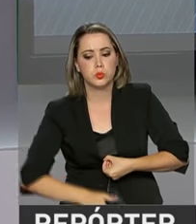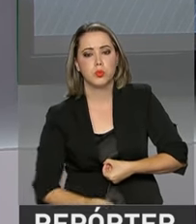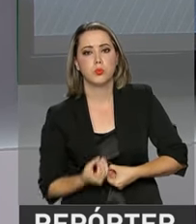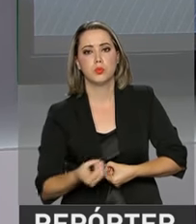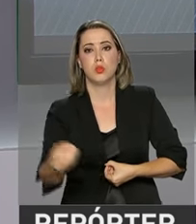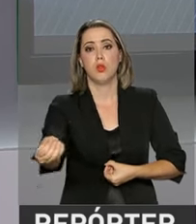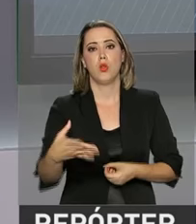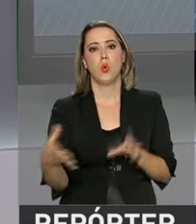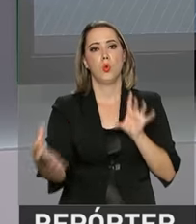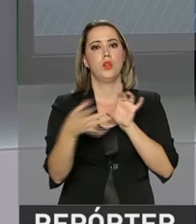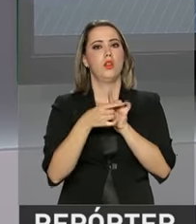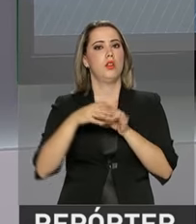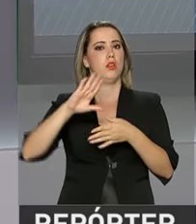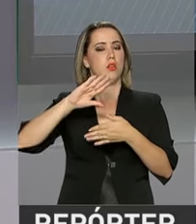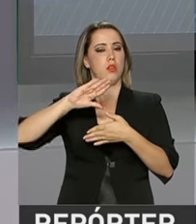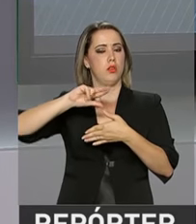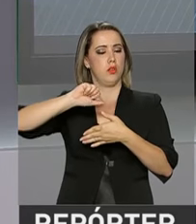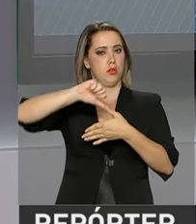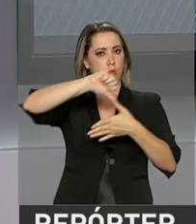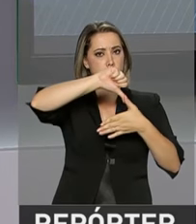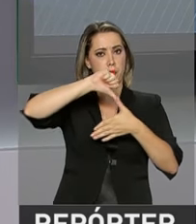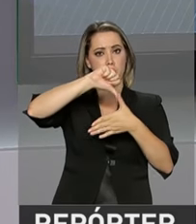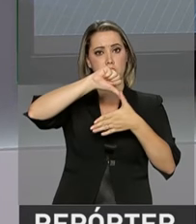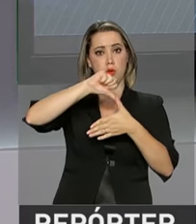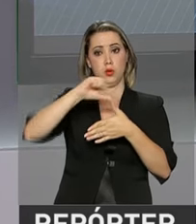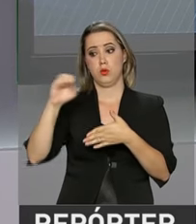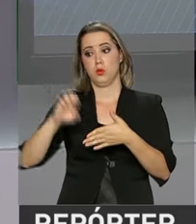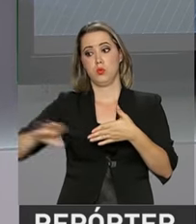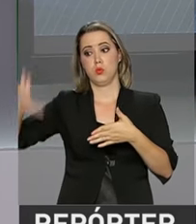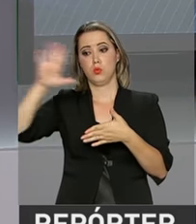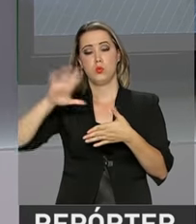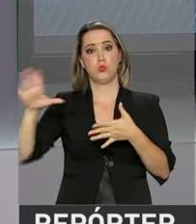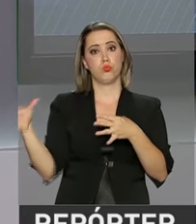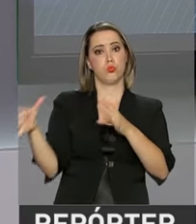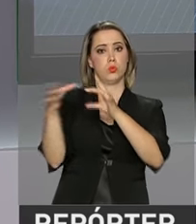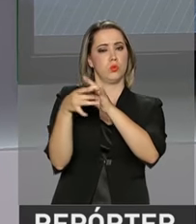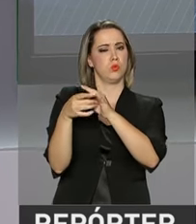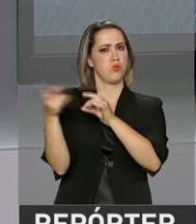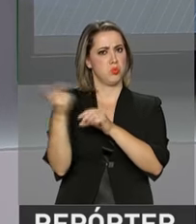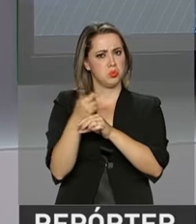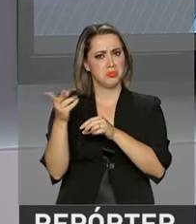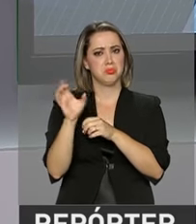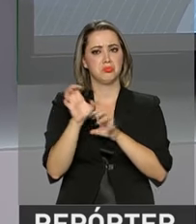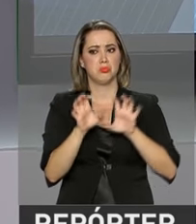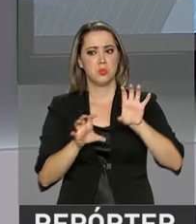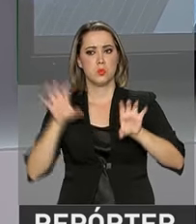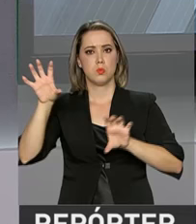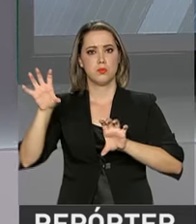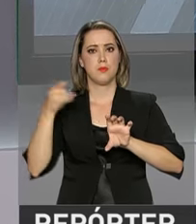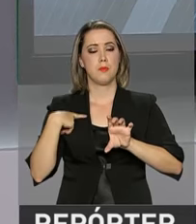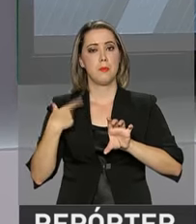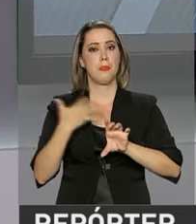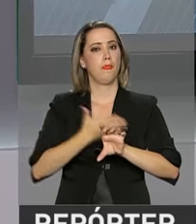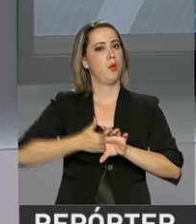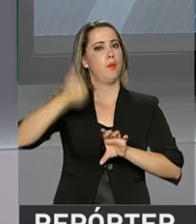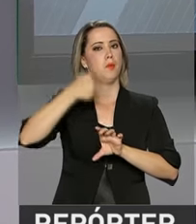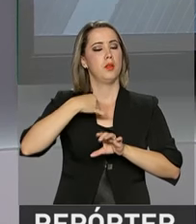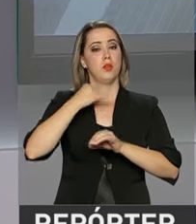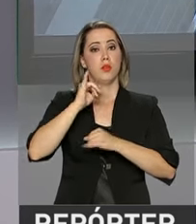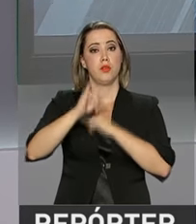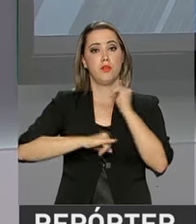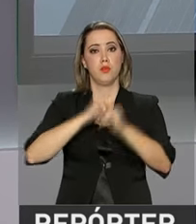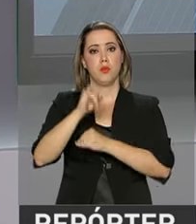uma associação entre espanha e brasil o novo cabo vai ampliar a oferta ea velocidade de tráfego internacional